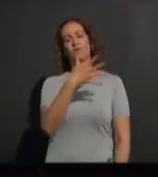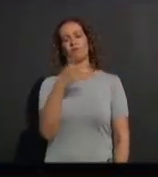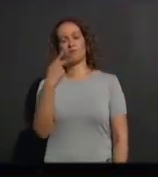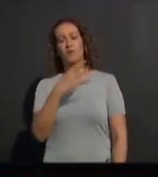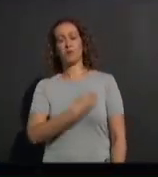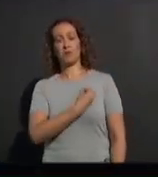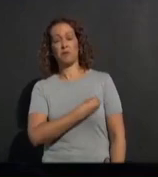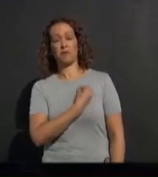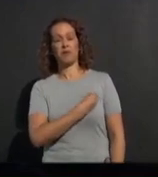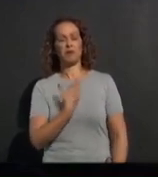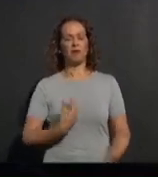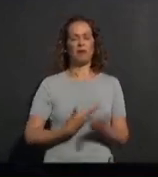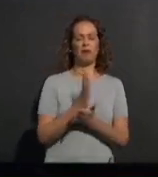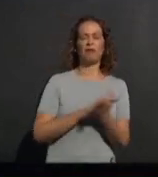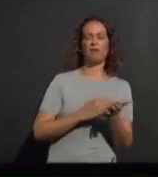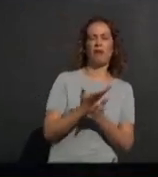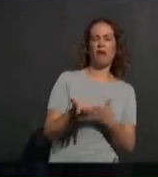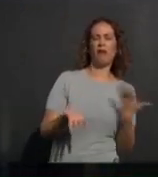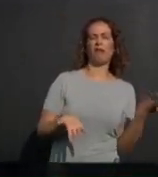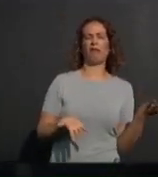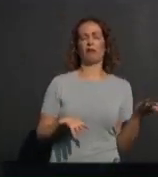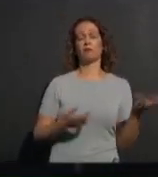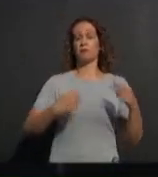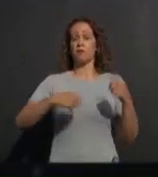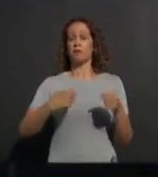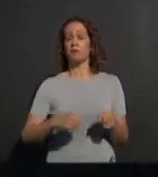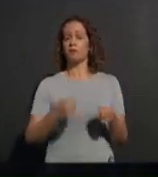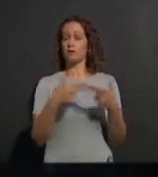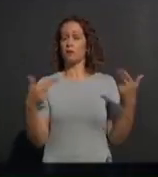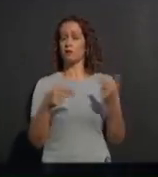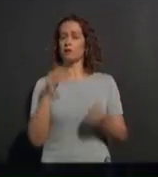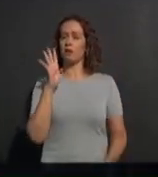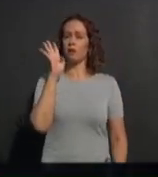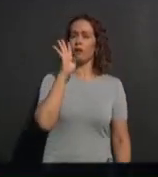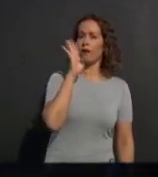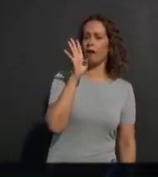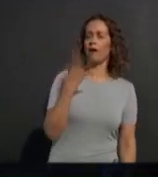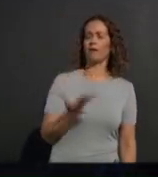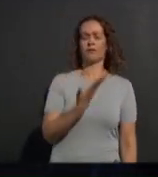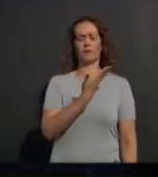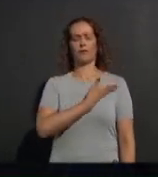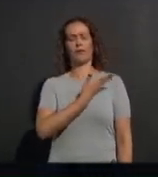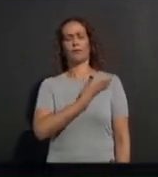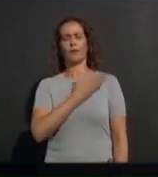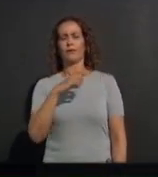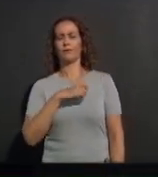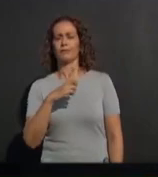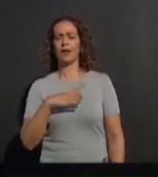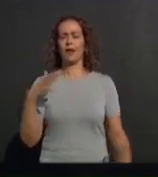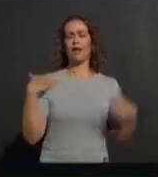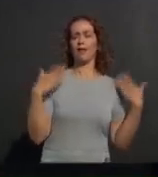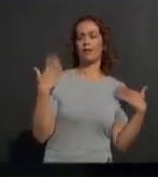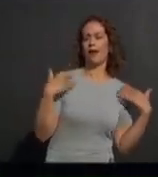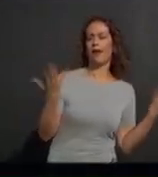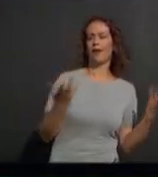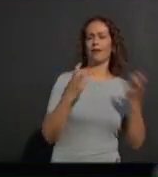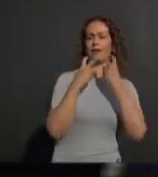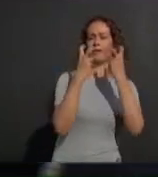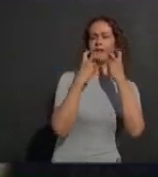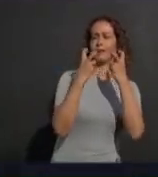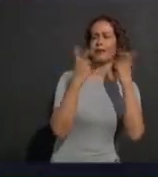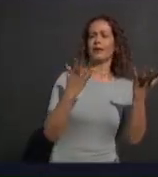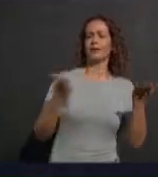tediosa, trazer alguma coisa legal, colocar um amigo desses que grita, amigo alegre, amigo gente para cima,